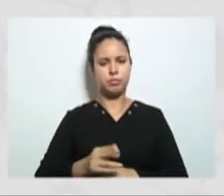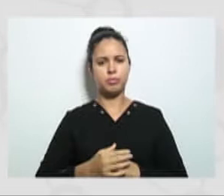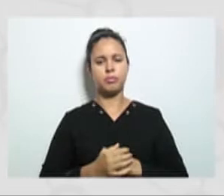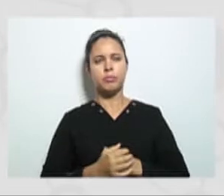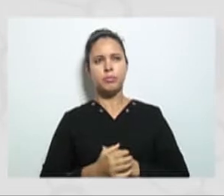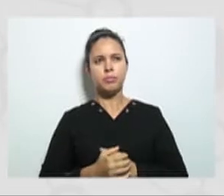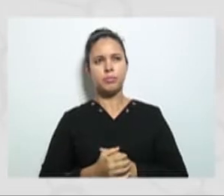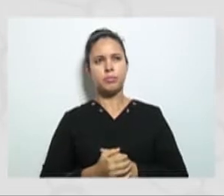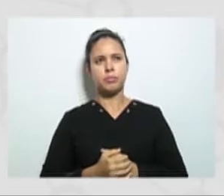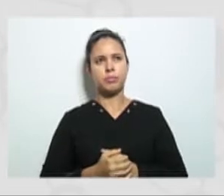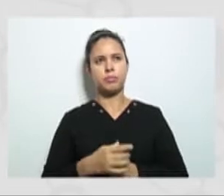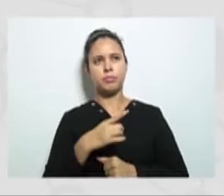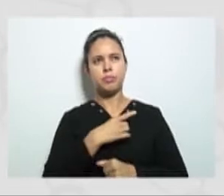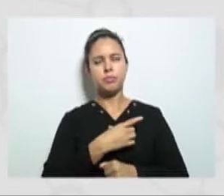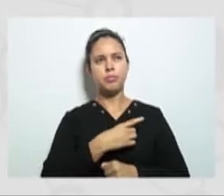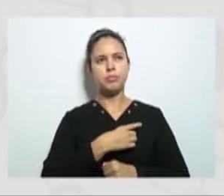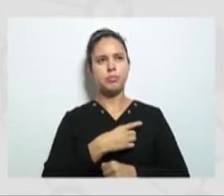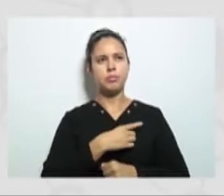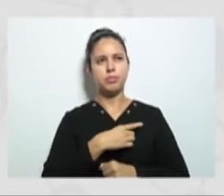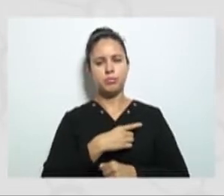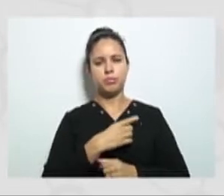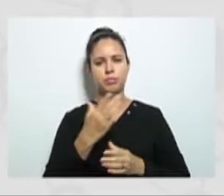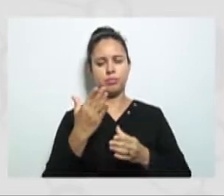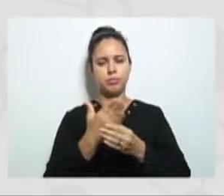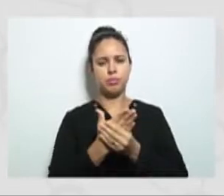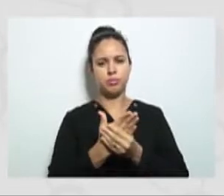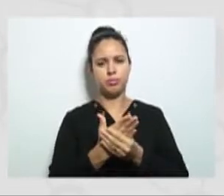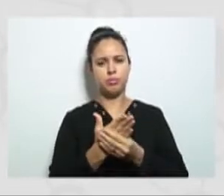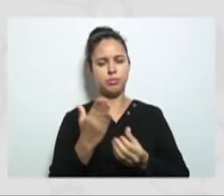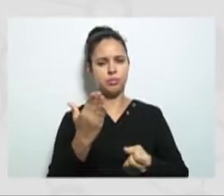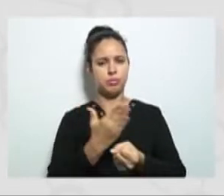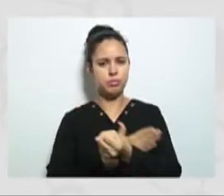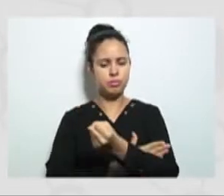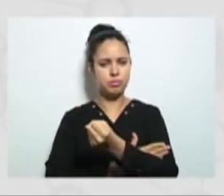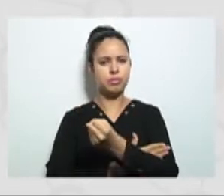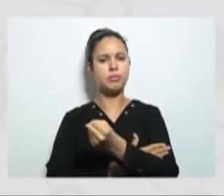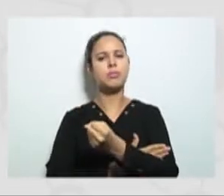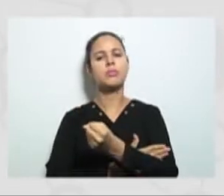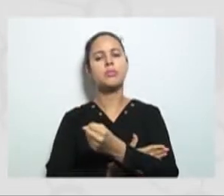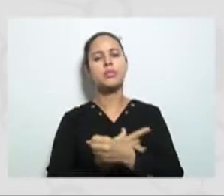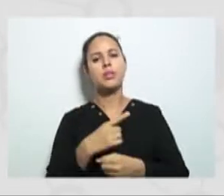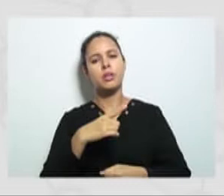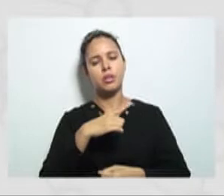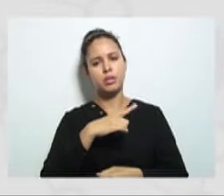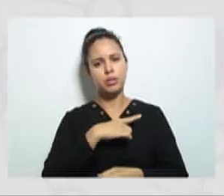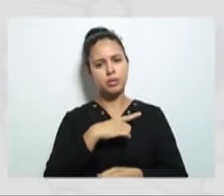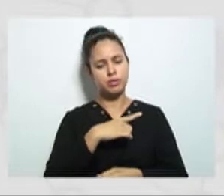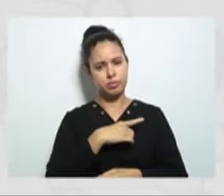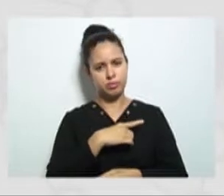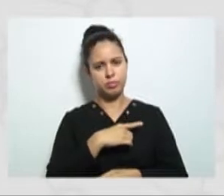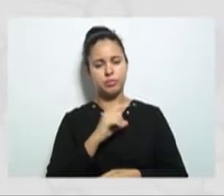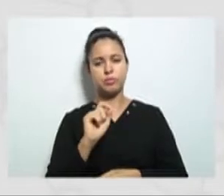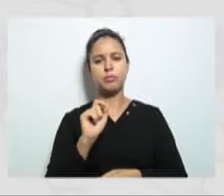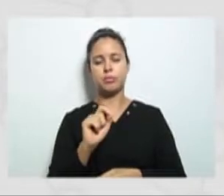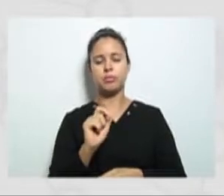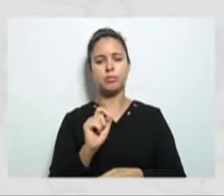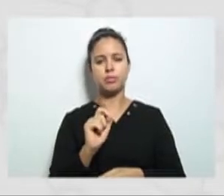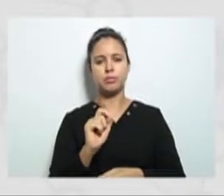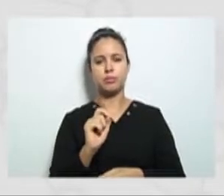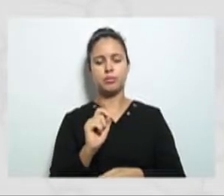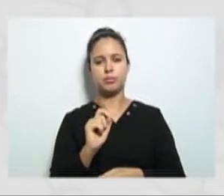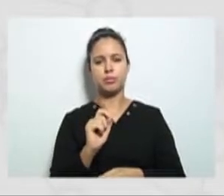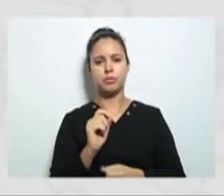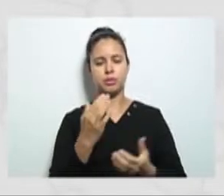E aí a gente tem as pastas, tá? Existem pastas e diretórios. Eu costumo fazer uma analogia, beleza? Em relação